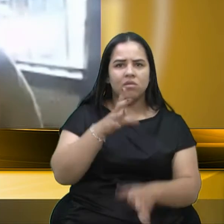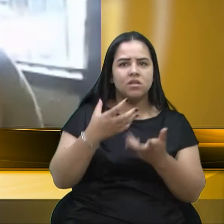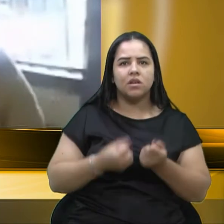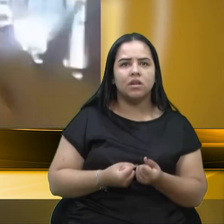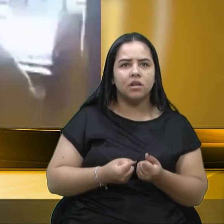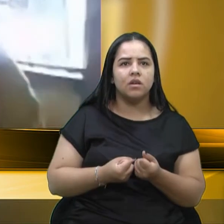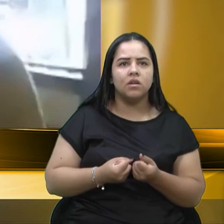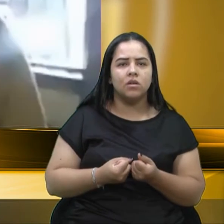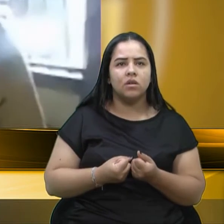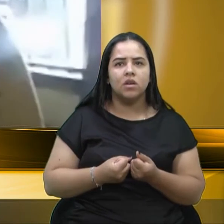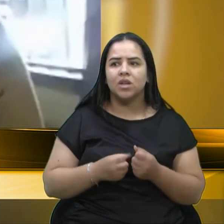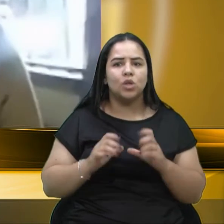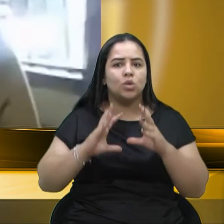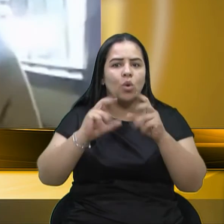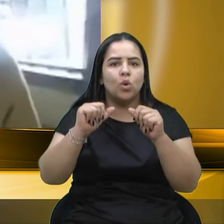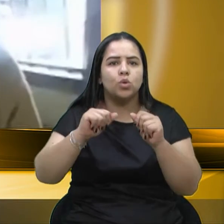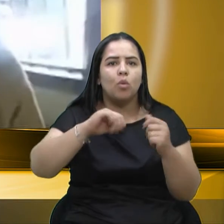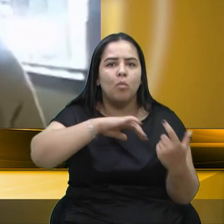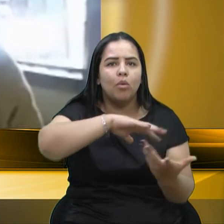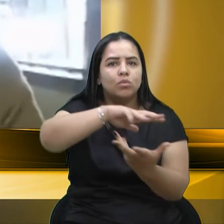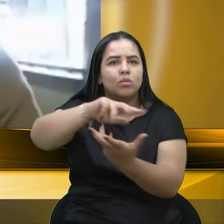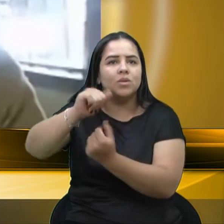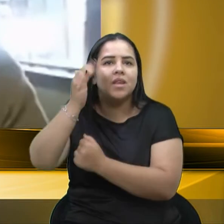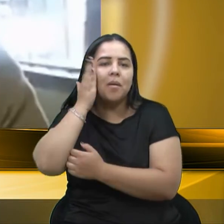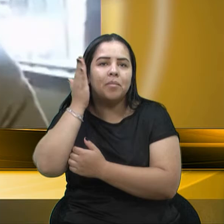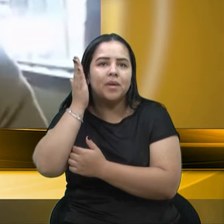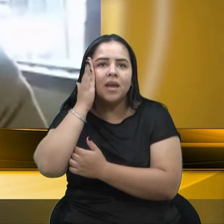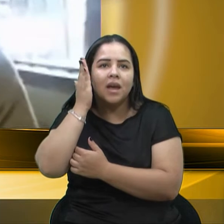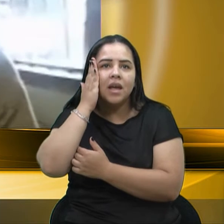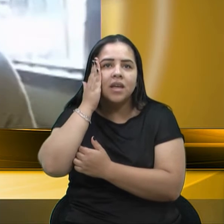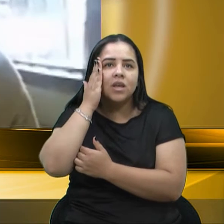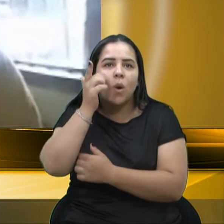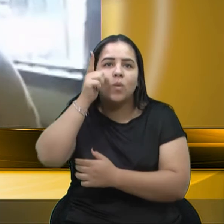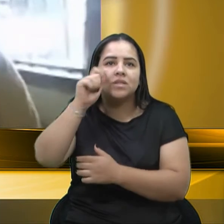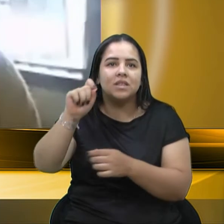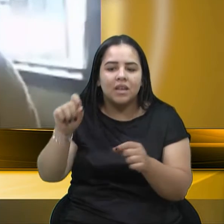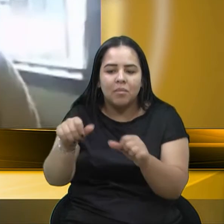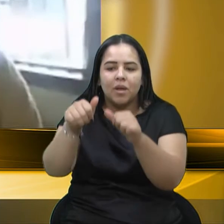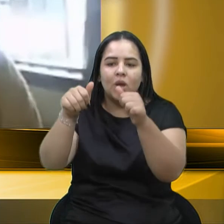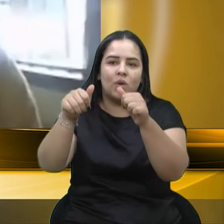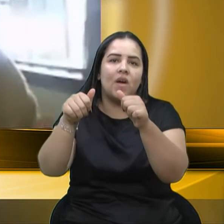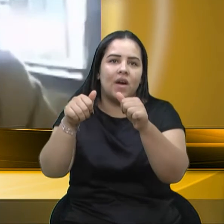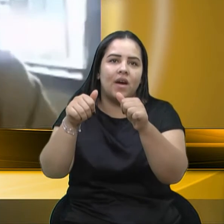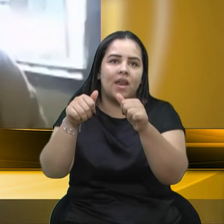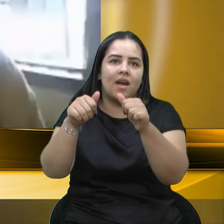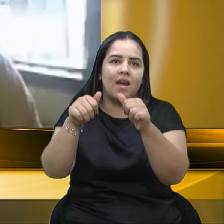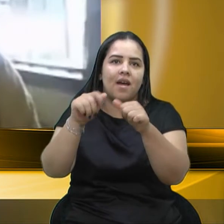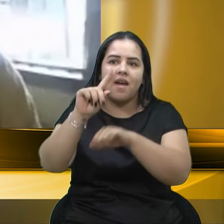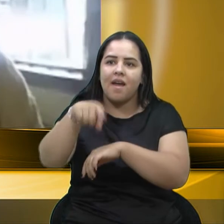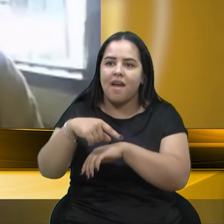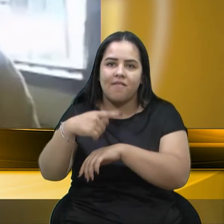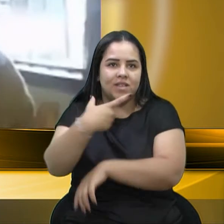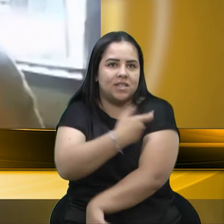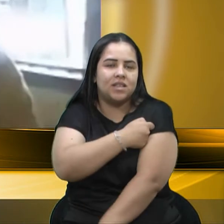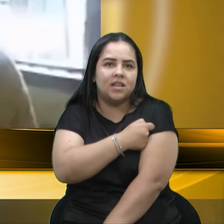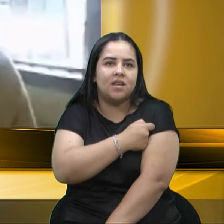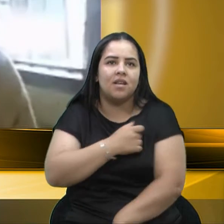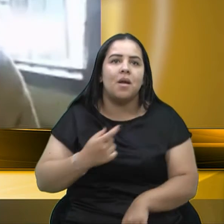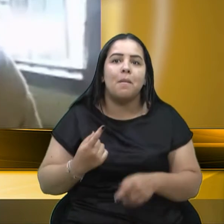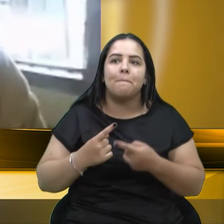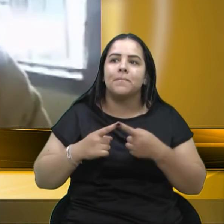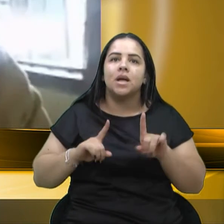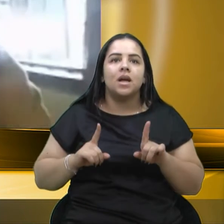vendo, que a saída é as vacinas. Então, mesmo que fosse uma vacina em teste ainda, vários países